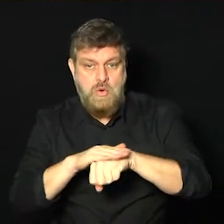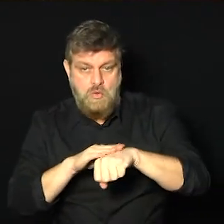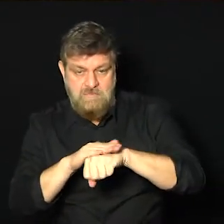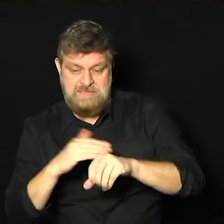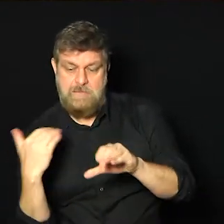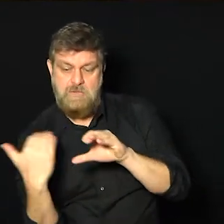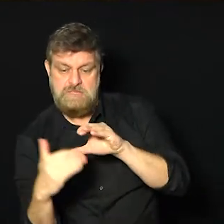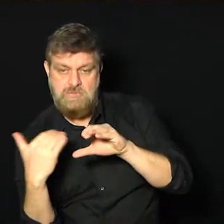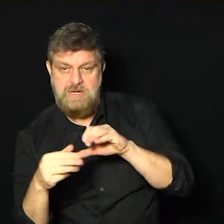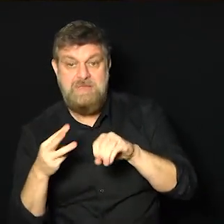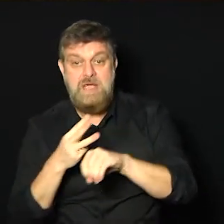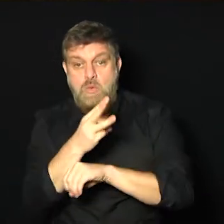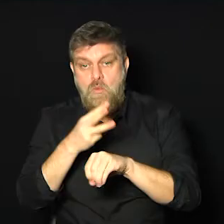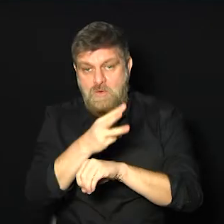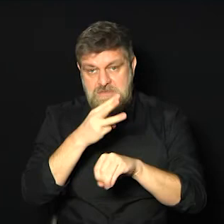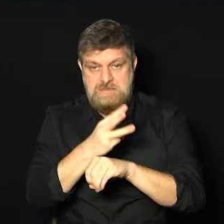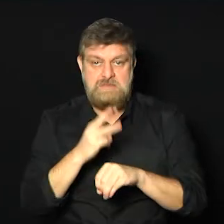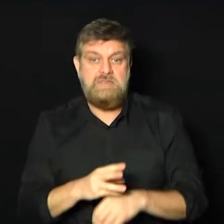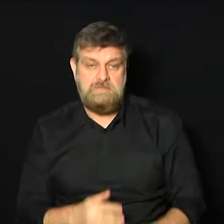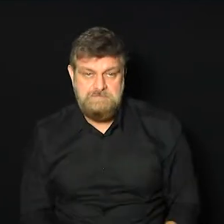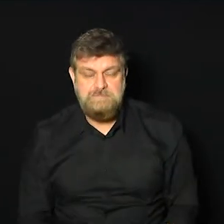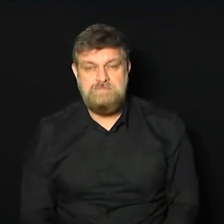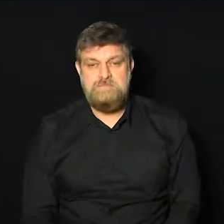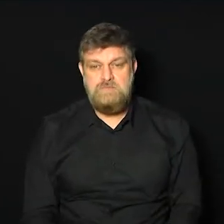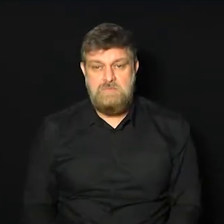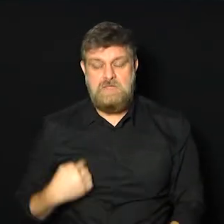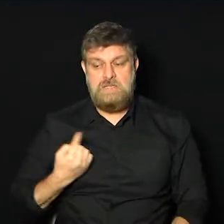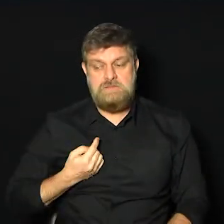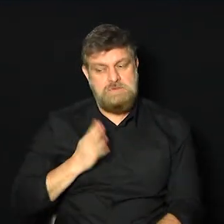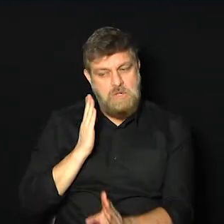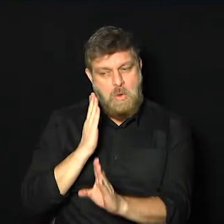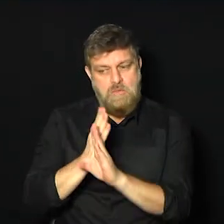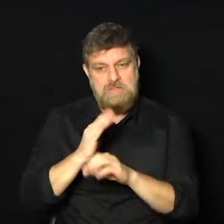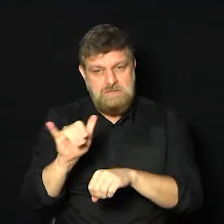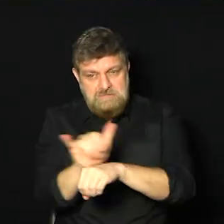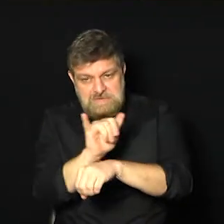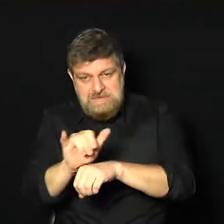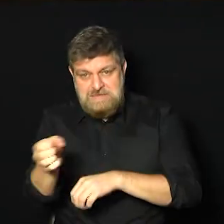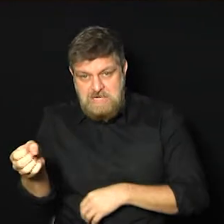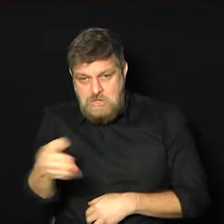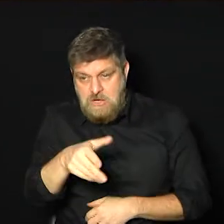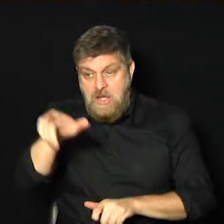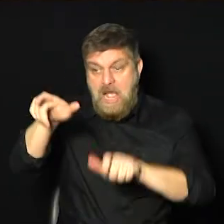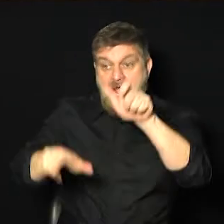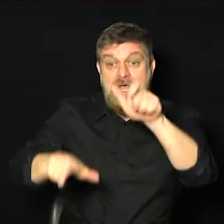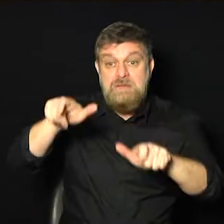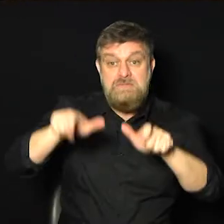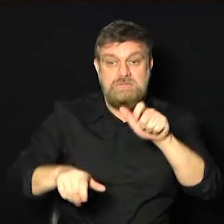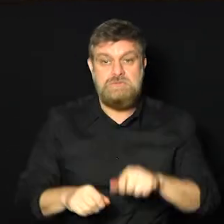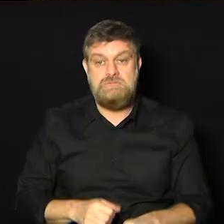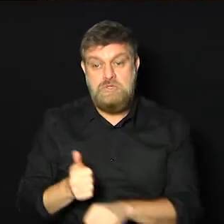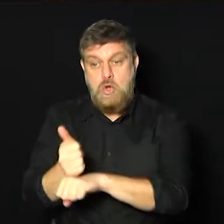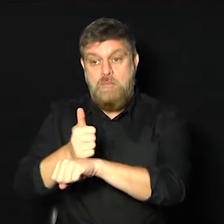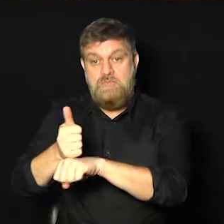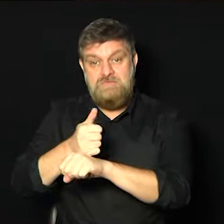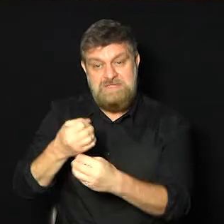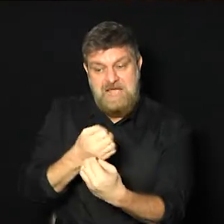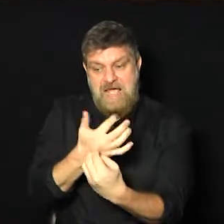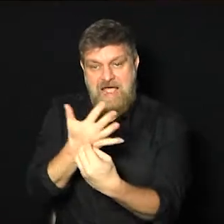por e-mail, WhatsApp ou chat. Assim, descobrindo novos caminhos, os artistas vão encontrando mais